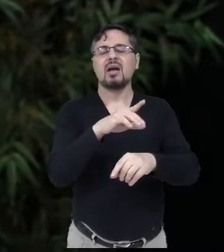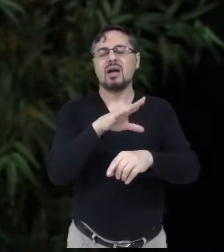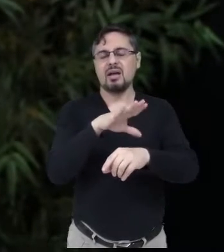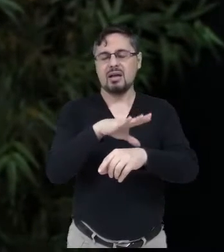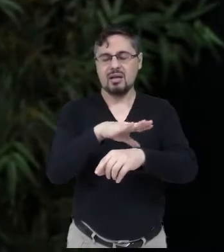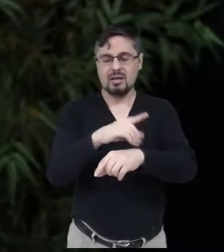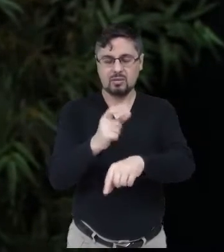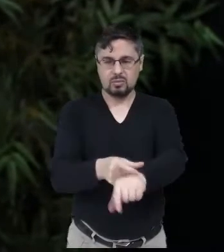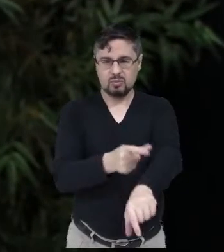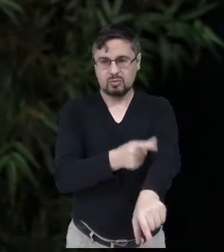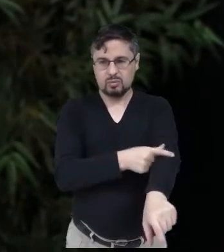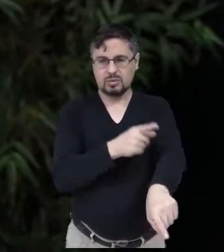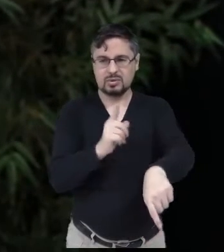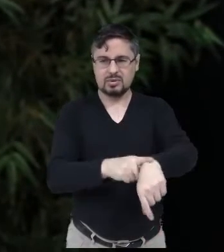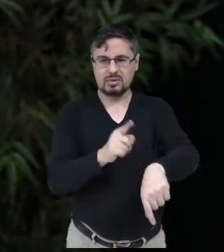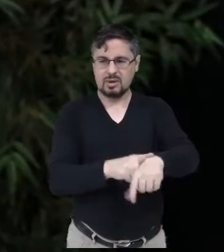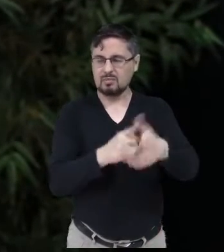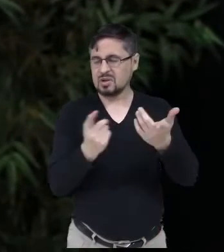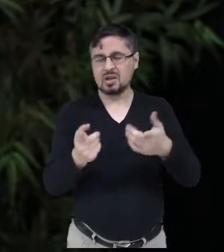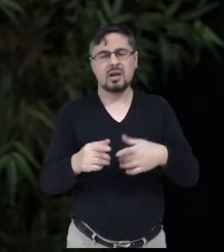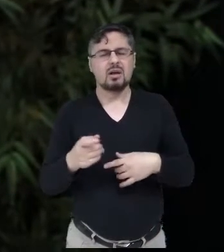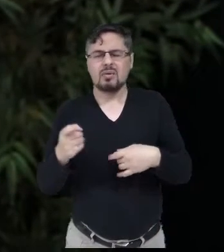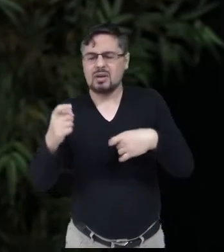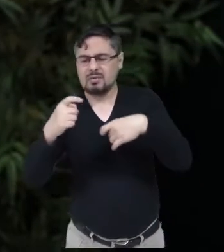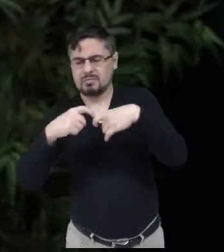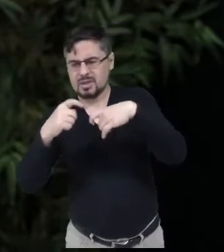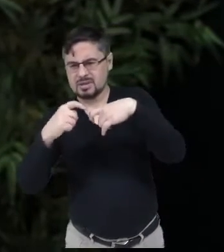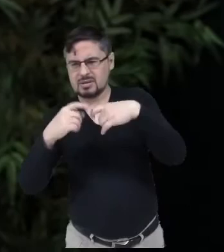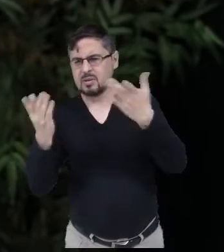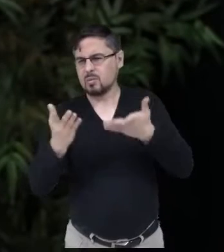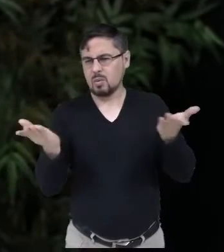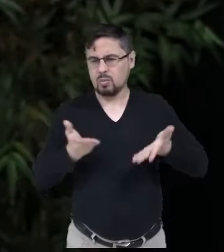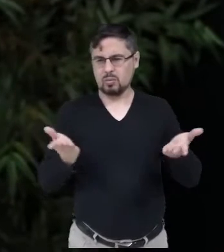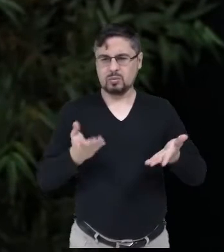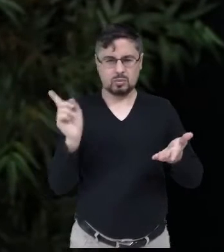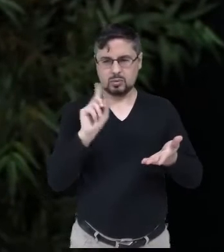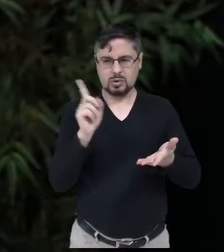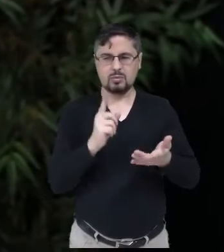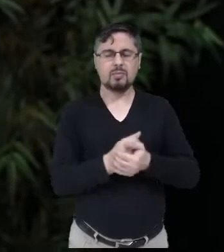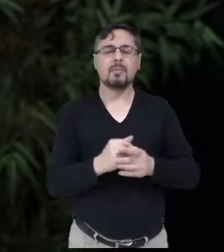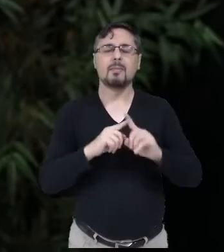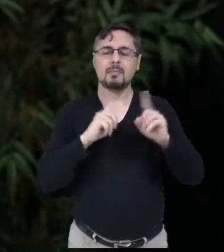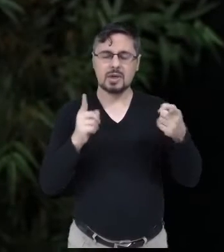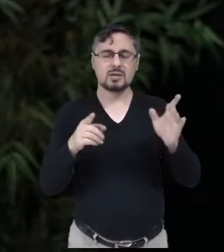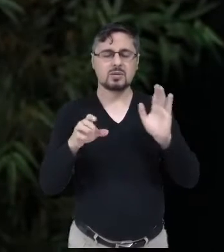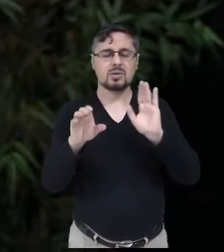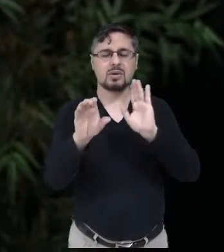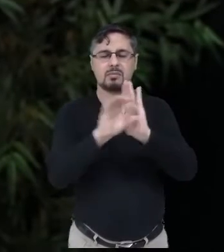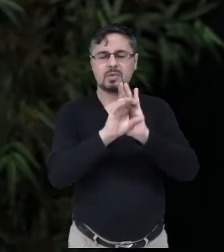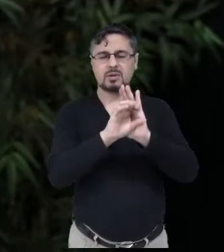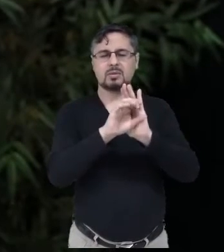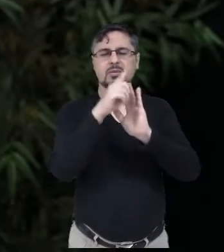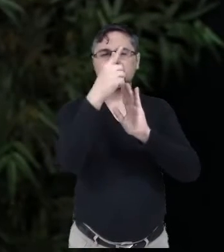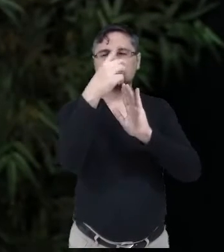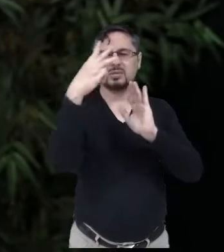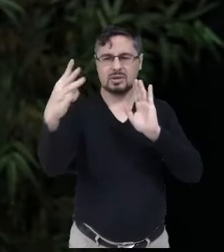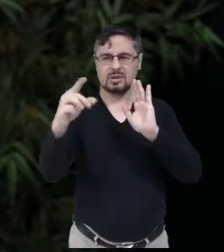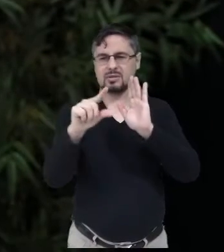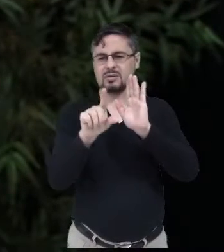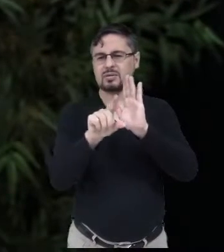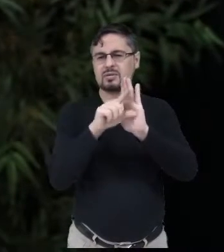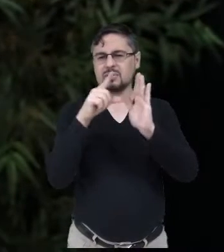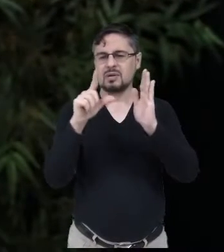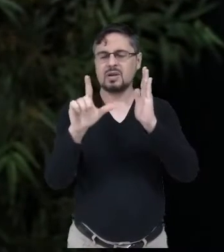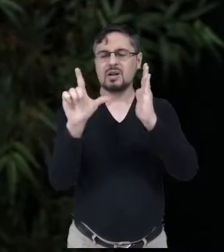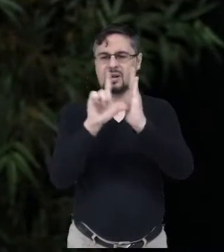hoje para fazer um protocolo de diagnóstico, de diagnose, mas lá no capítulo 13 do livro de Levíticos, ele dá